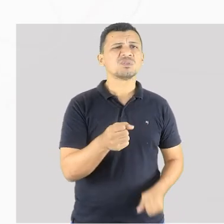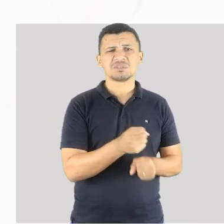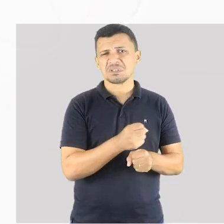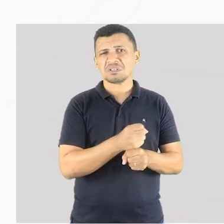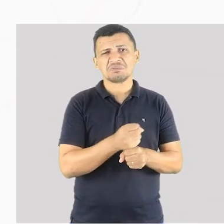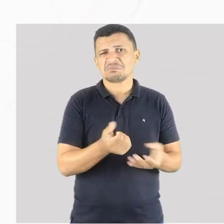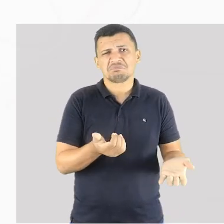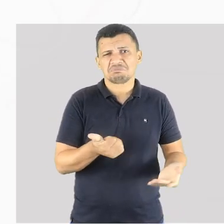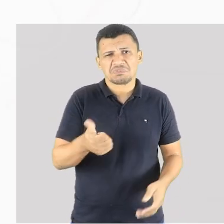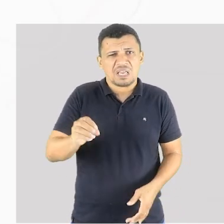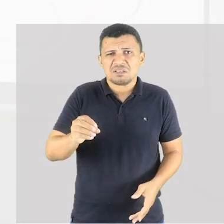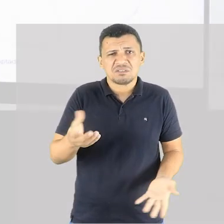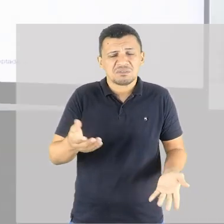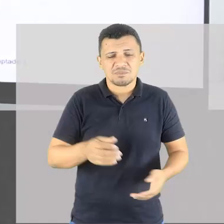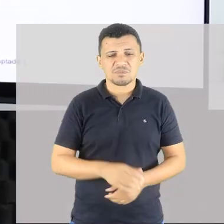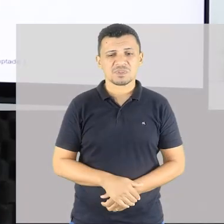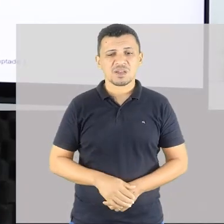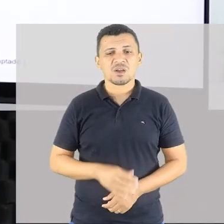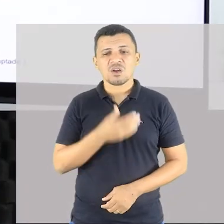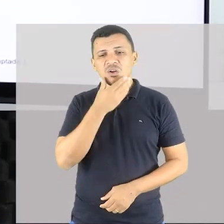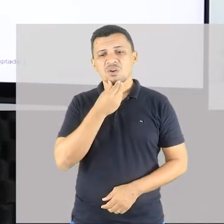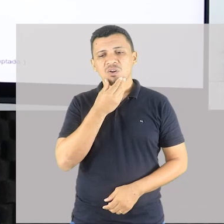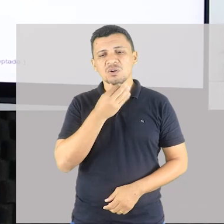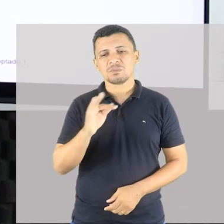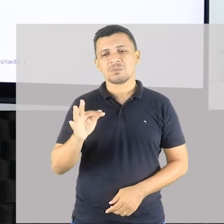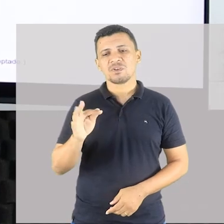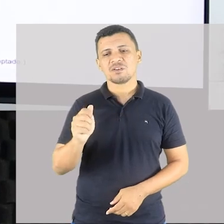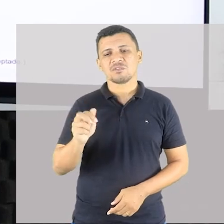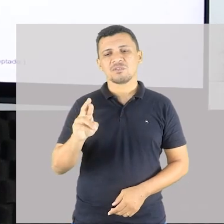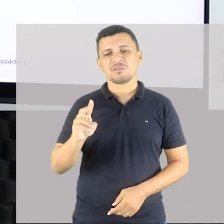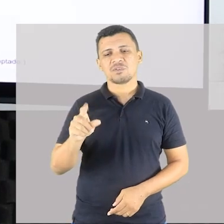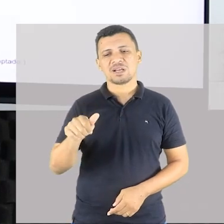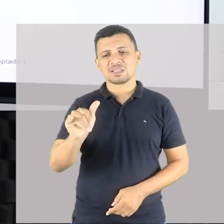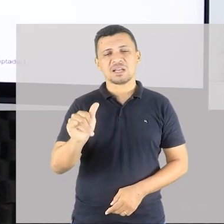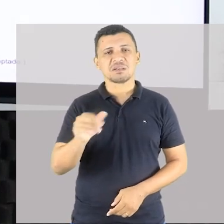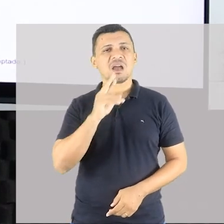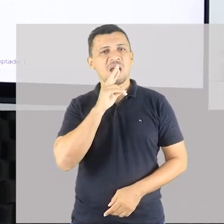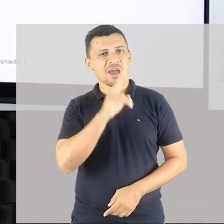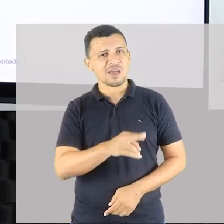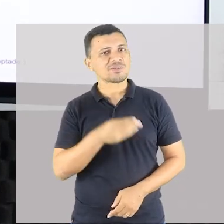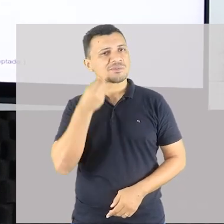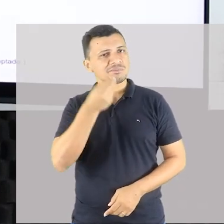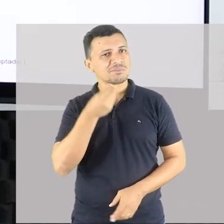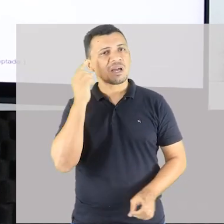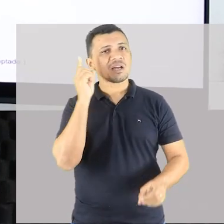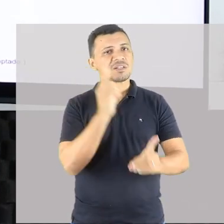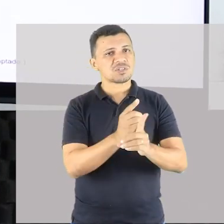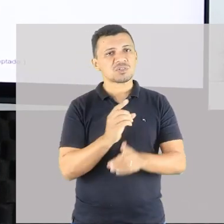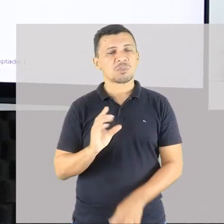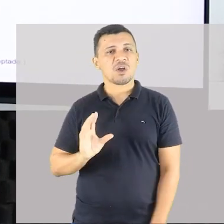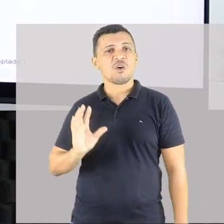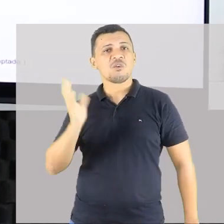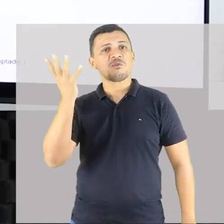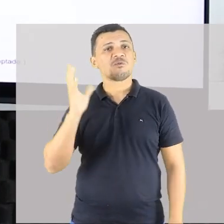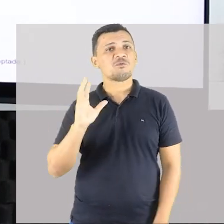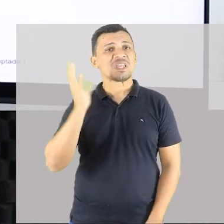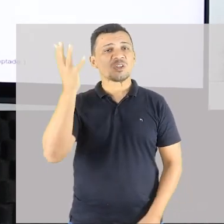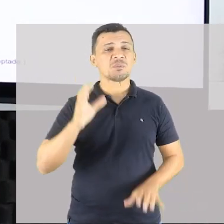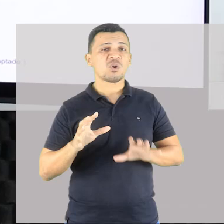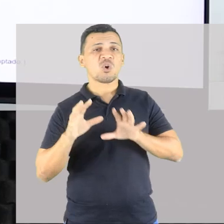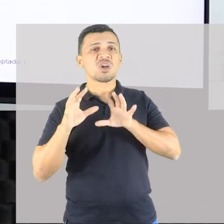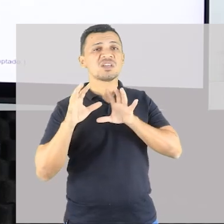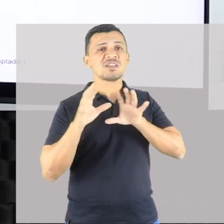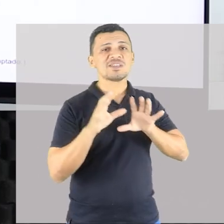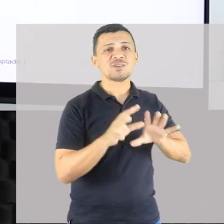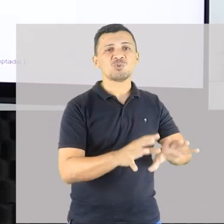10, Michael Faraday, com base em resultados experimentais, descobriu o fenômeno da indução